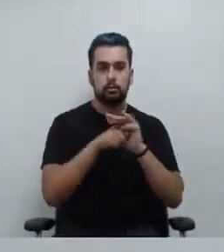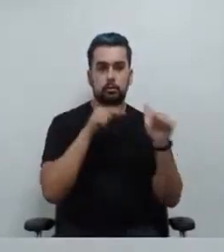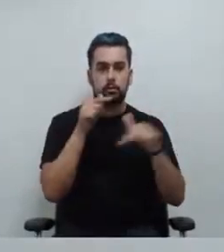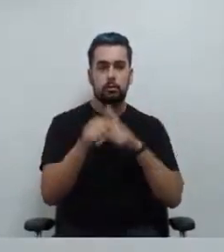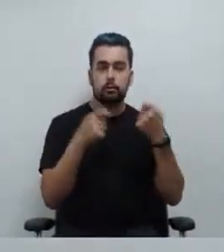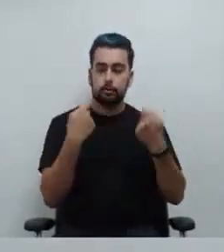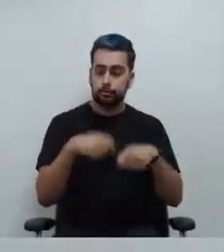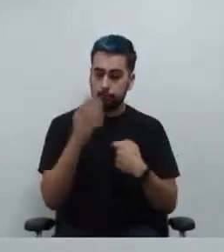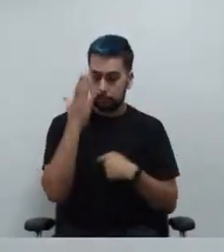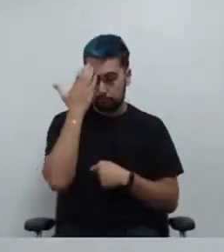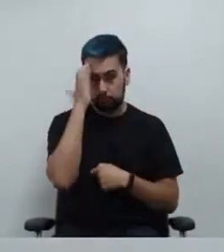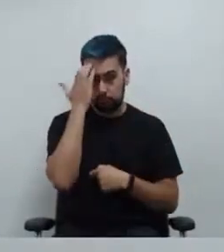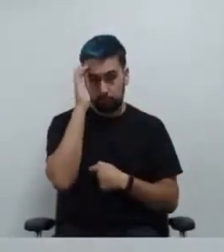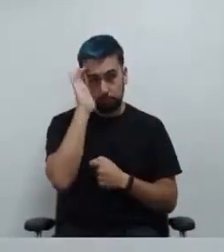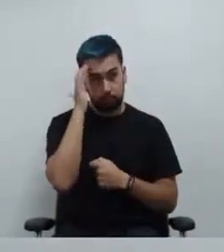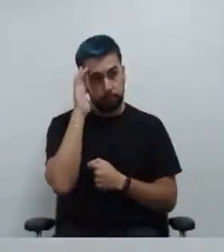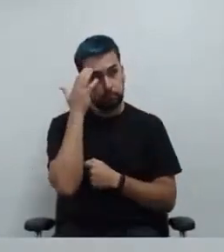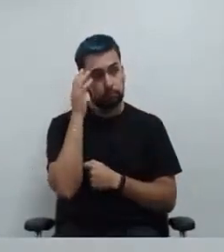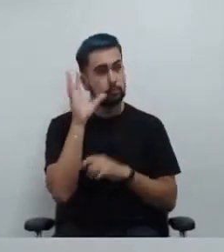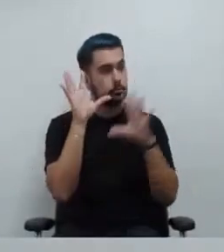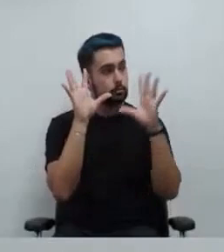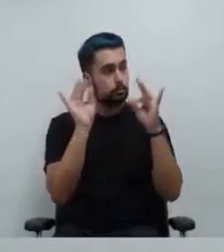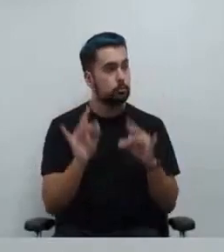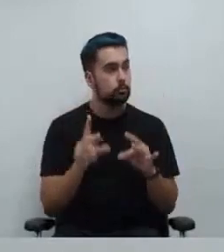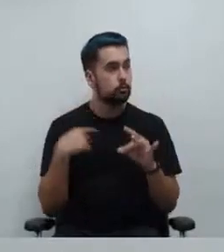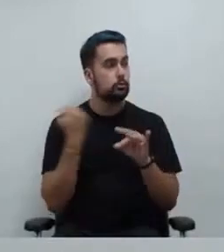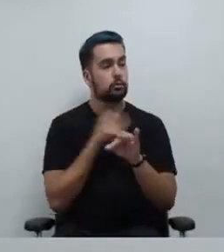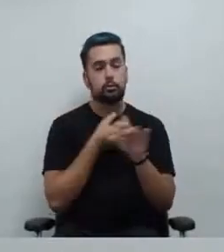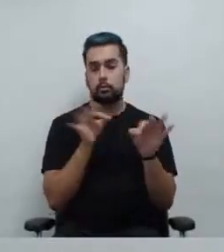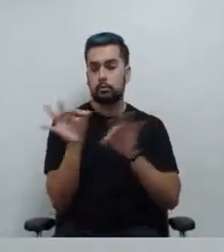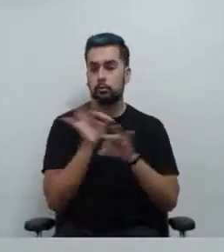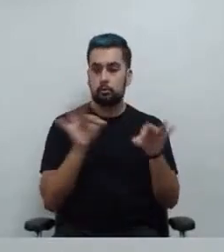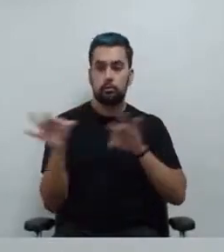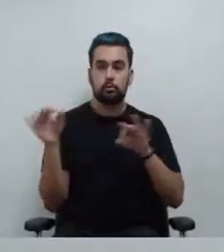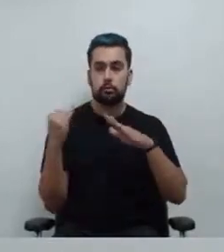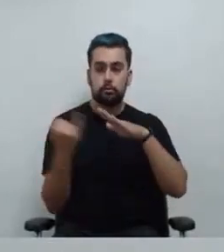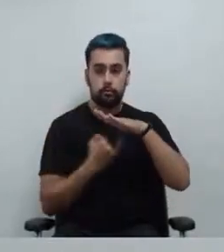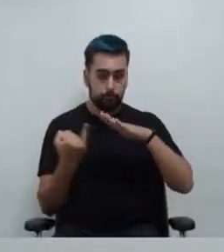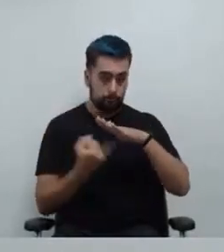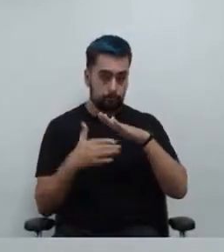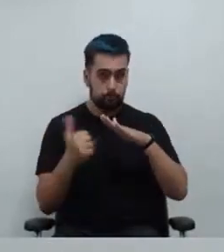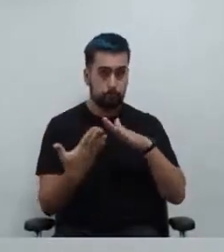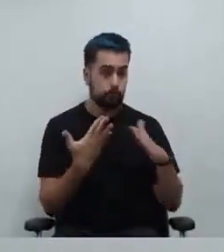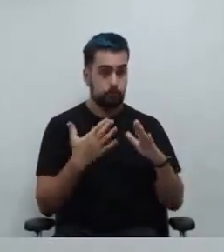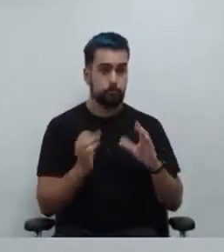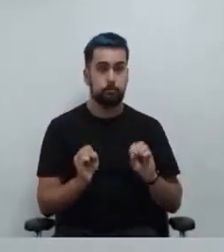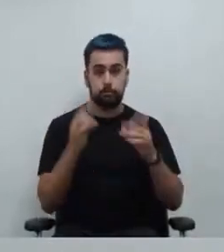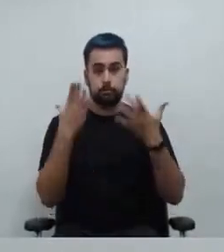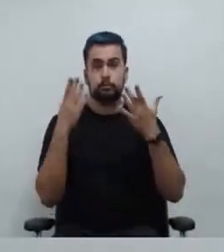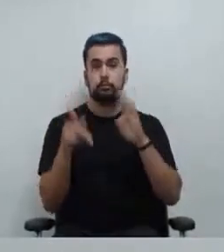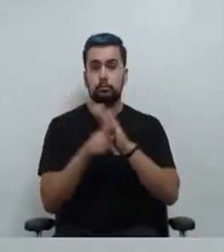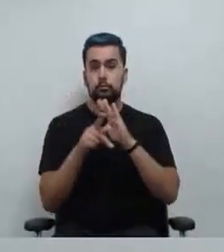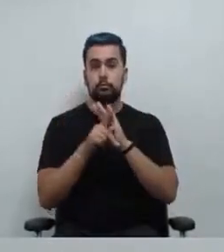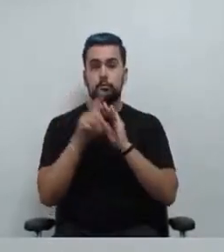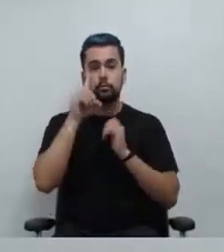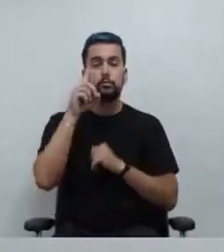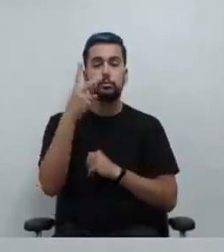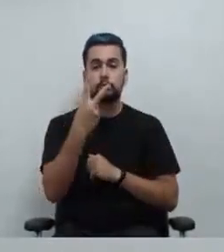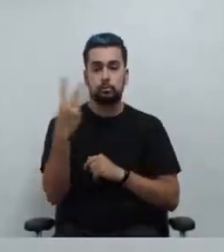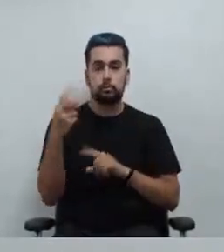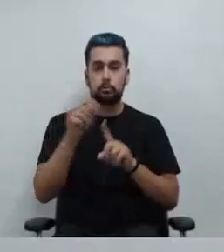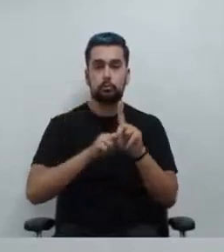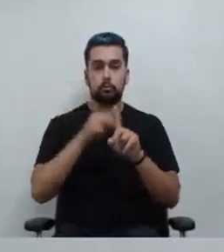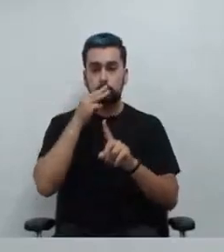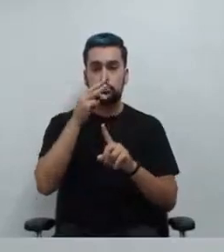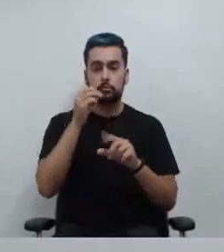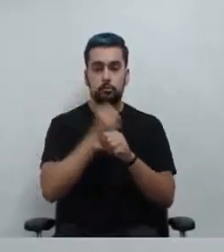ser interpretada tendo em vista as peculiaridades da nossa organização institucional. Na sessão do dia 22 de março de